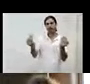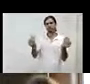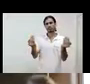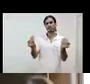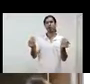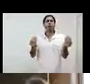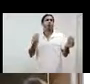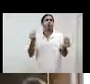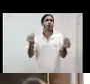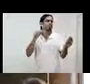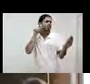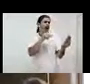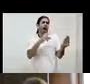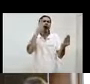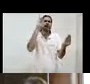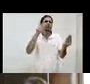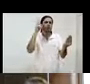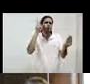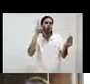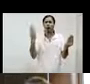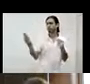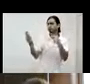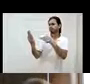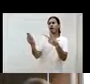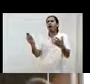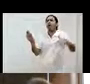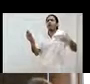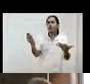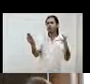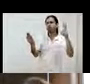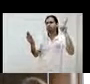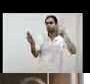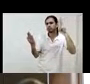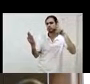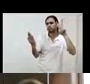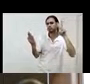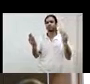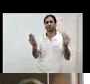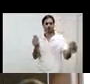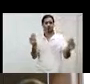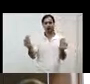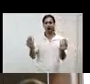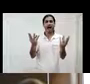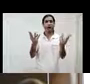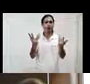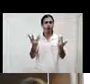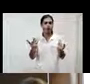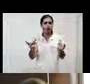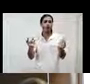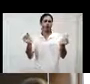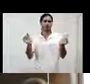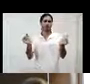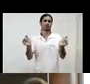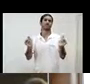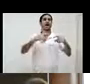contexto em que foi escrito, dar qualidade a esses materiais, que são